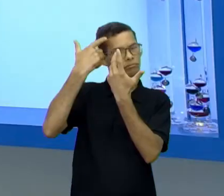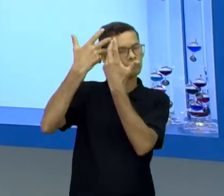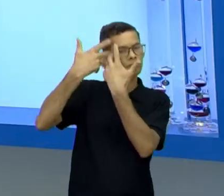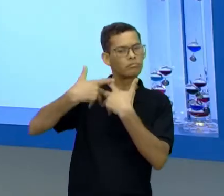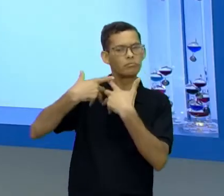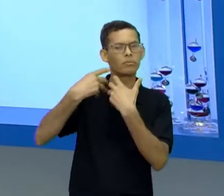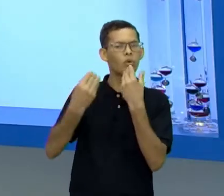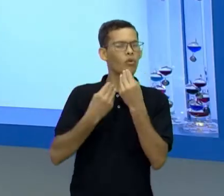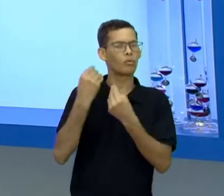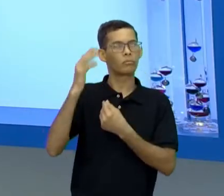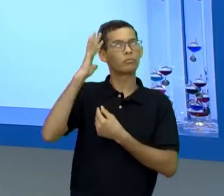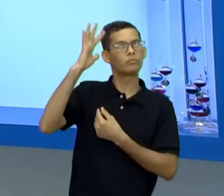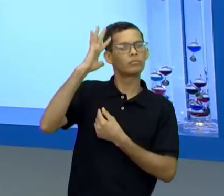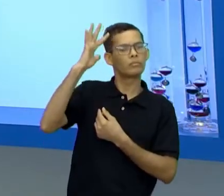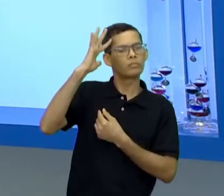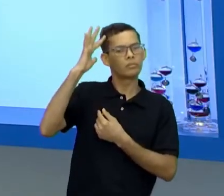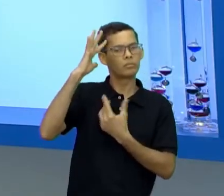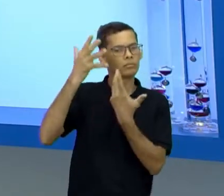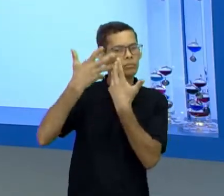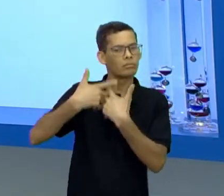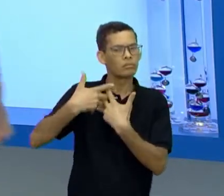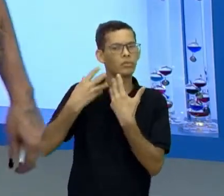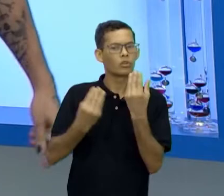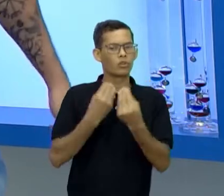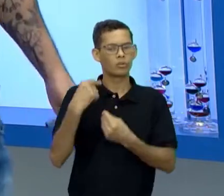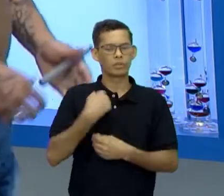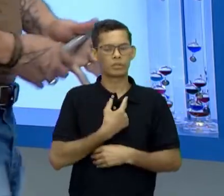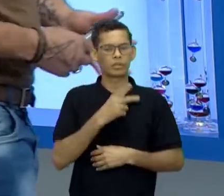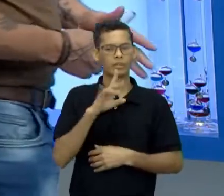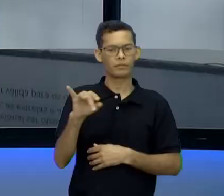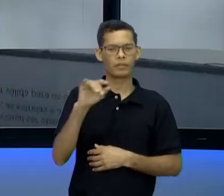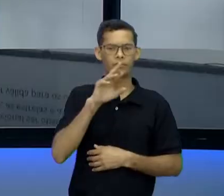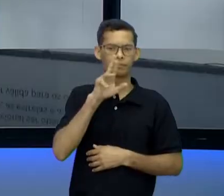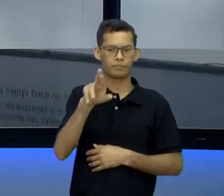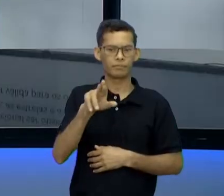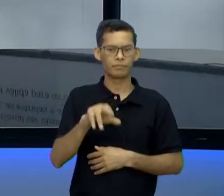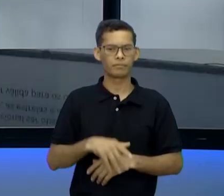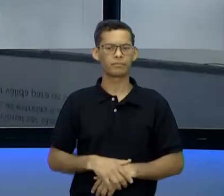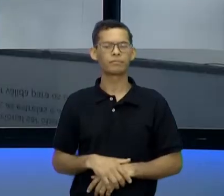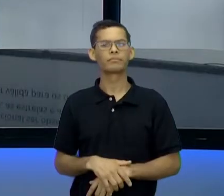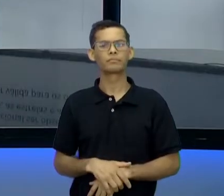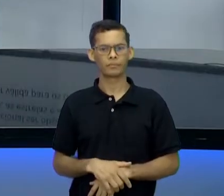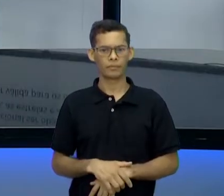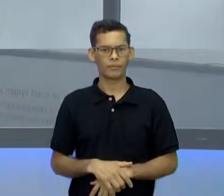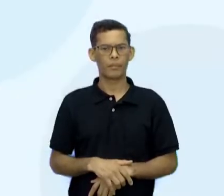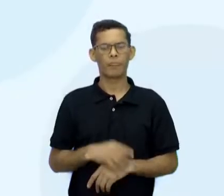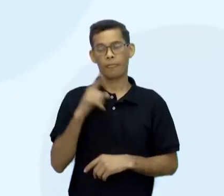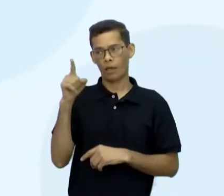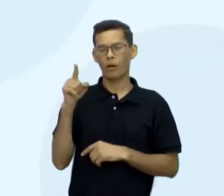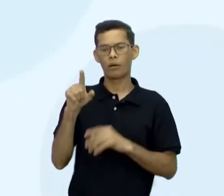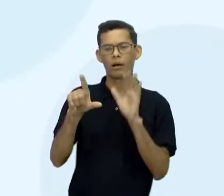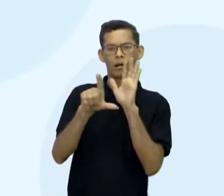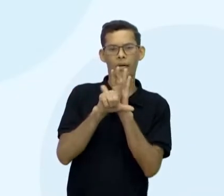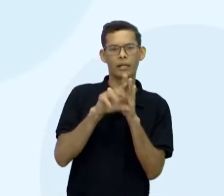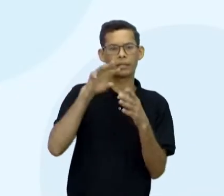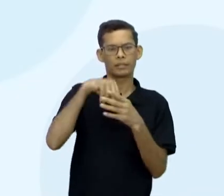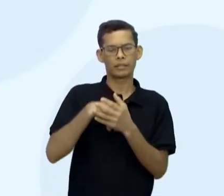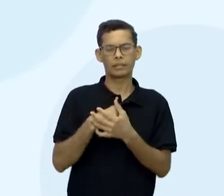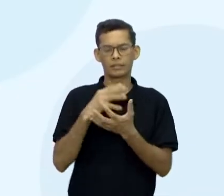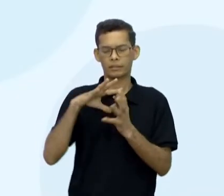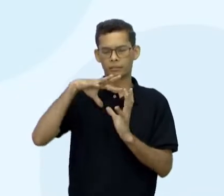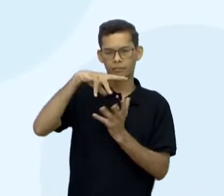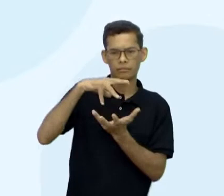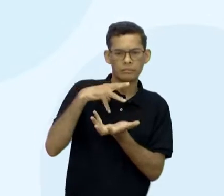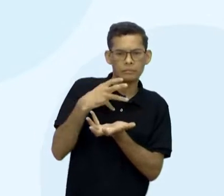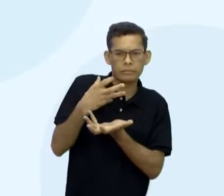de pensamento, de pensar como que a gente vai resolver. Ó, pela lei da gravitação, todo objeto de